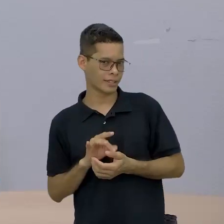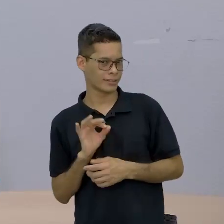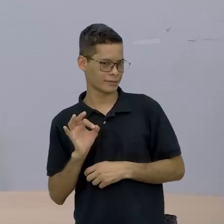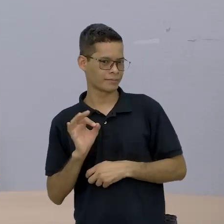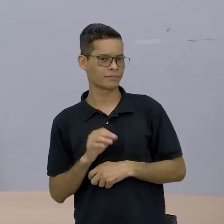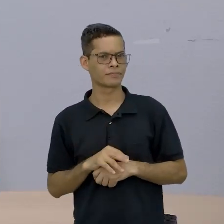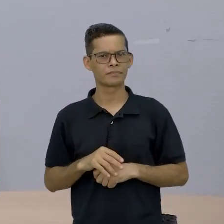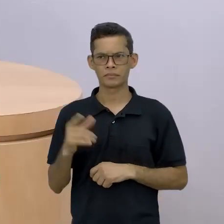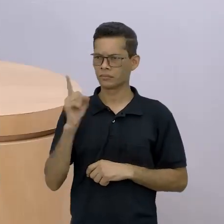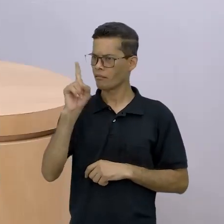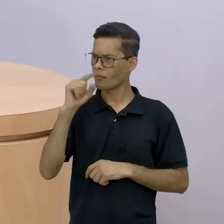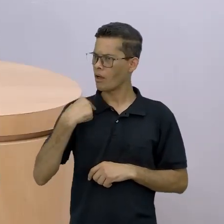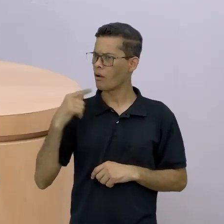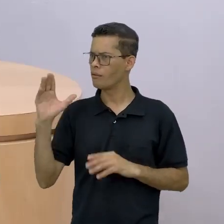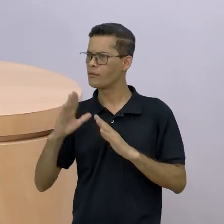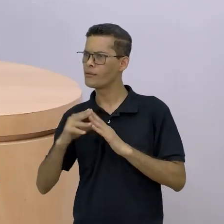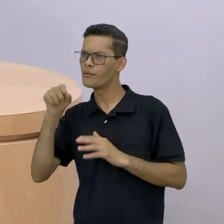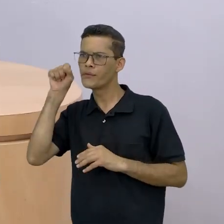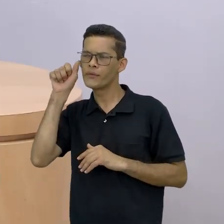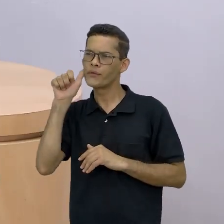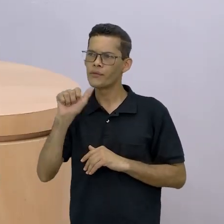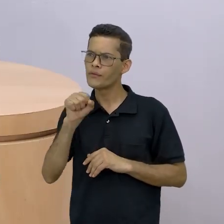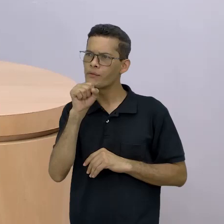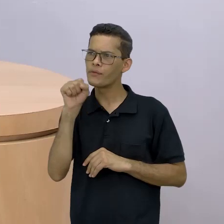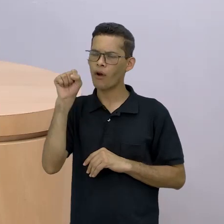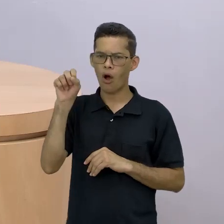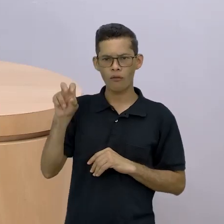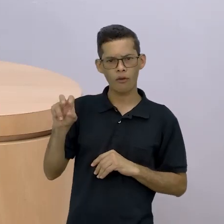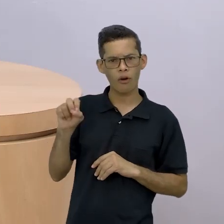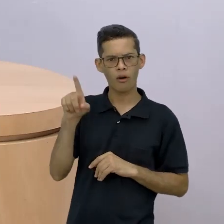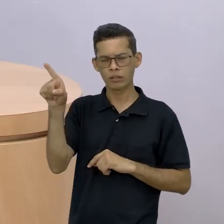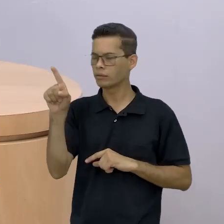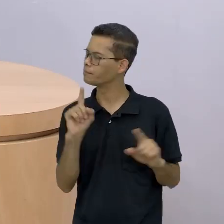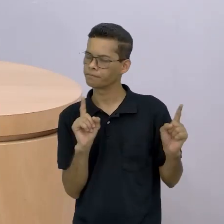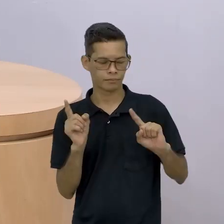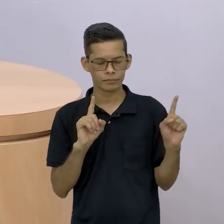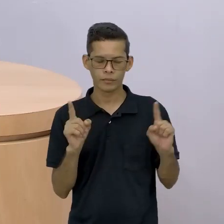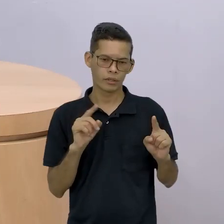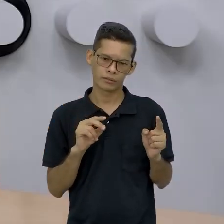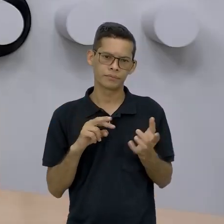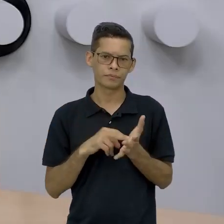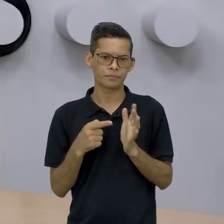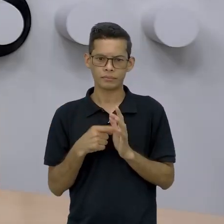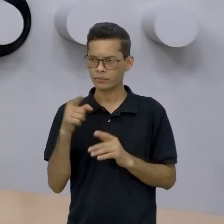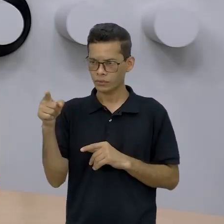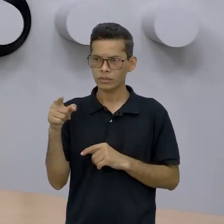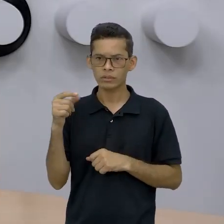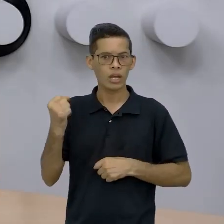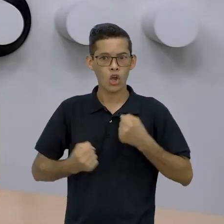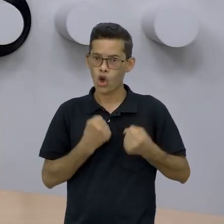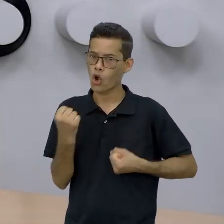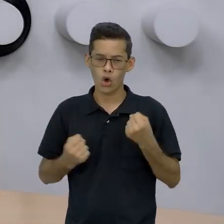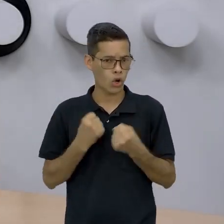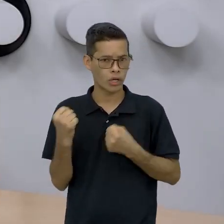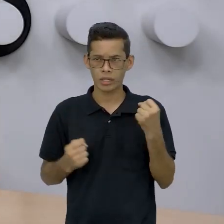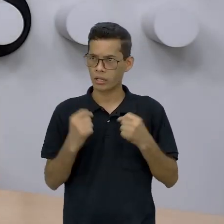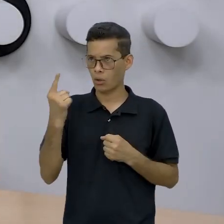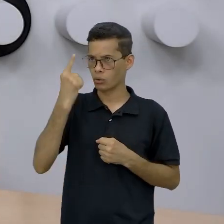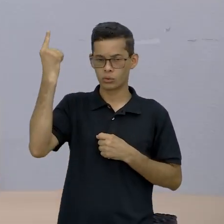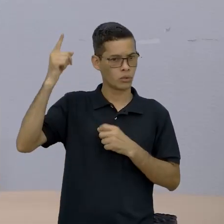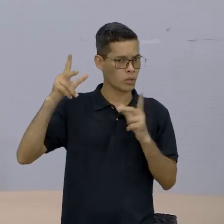isso, eu tava na casa da minha avó, eu não tava... Não, isso aqui não me interessa, entendeu? Interessa que a pessoa falou que viu um cara correndo da tua altura,